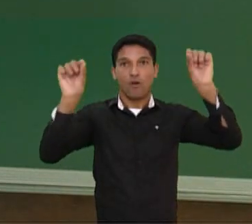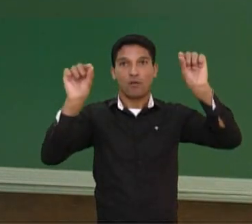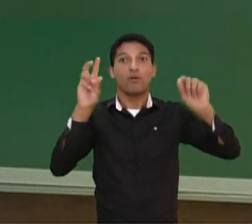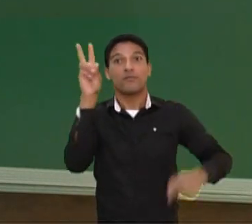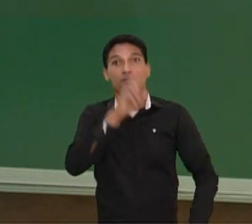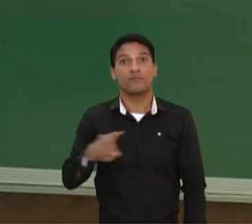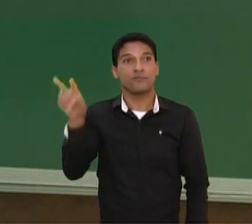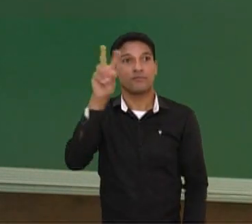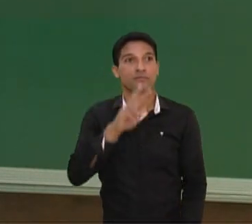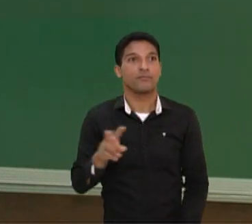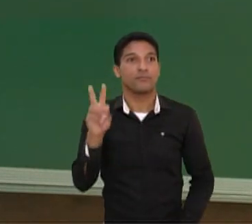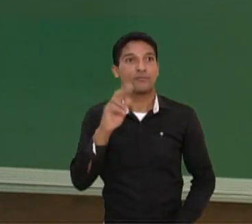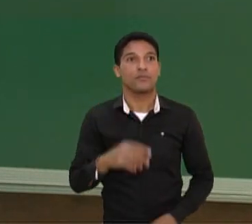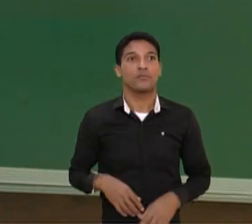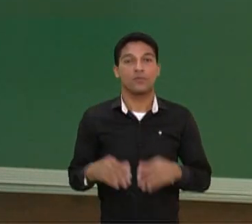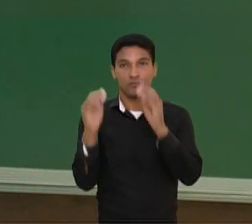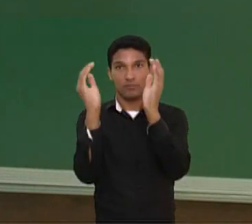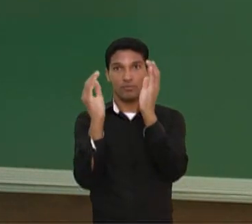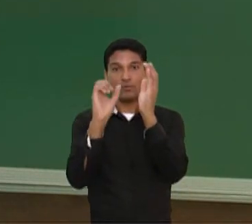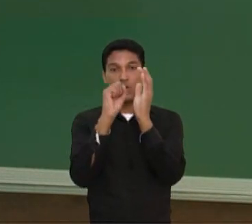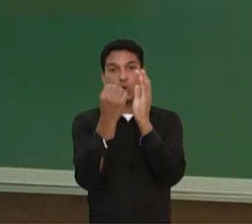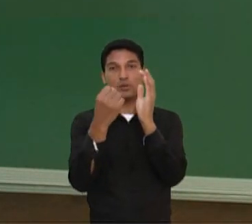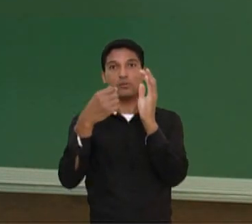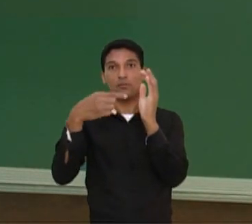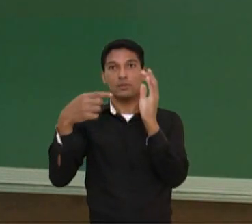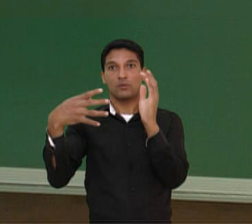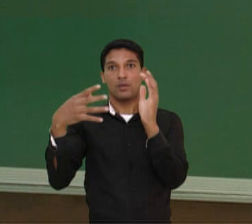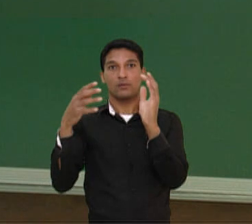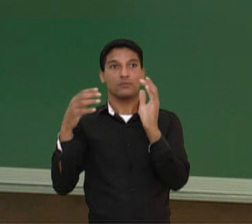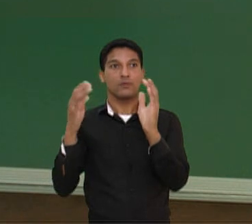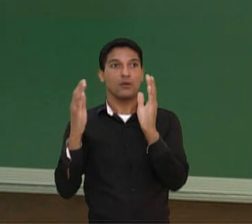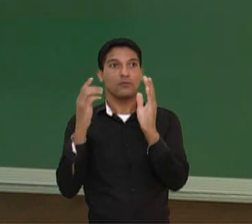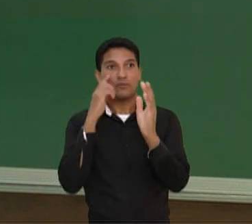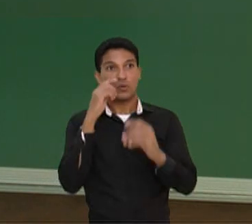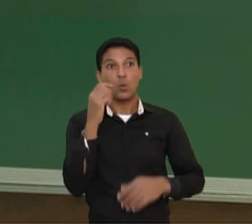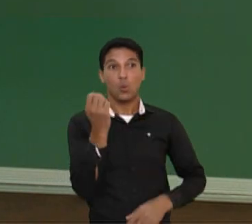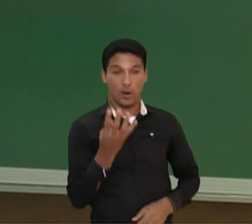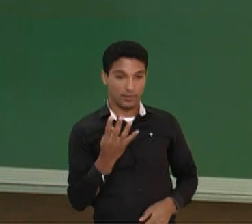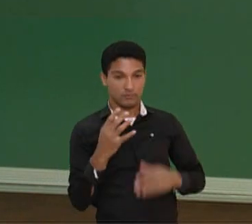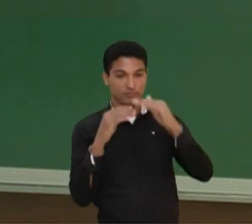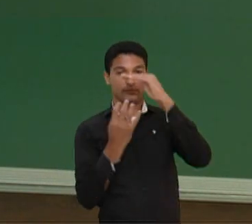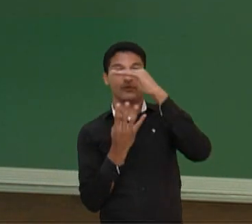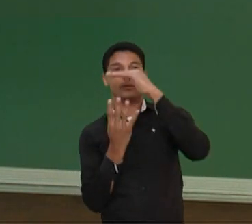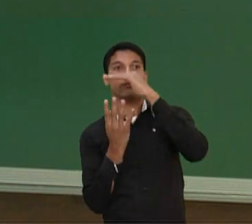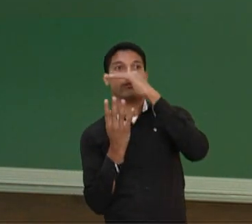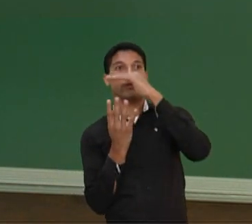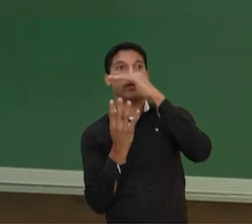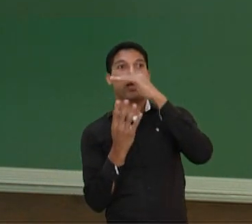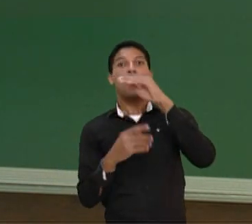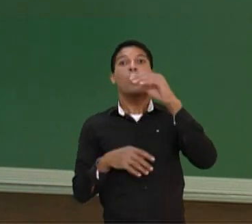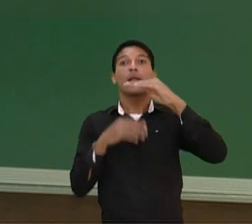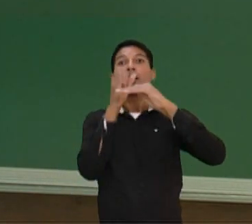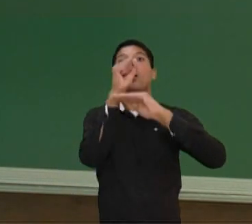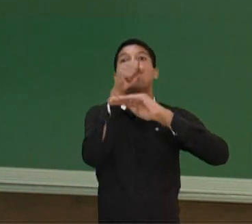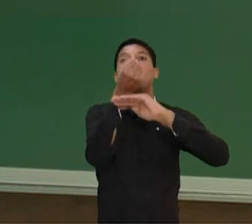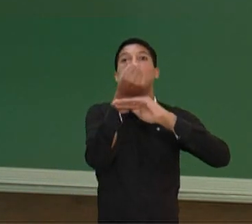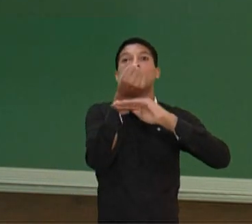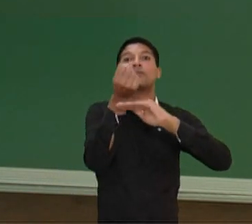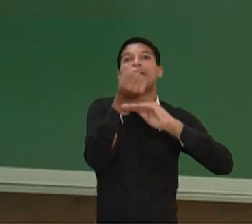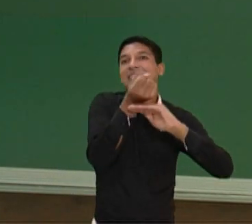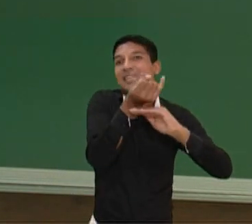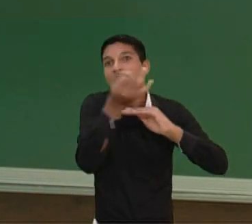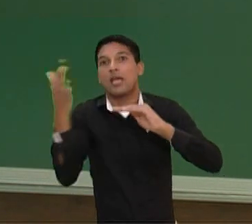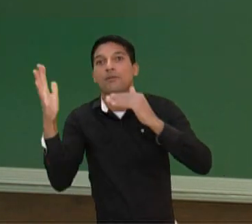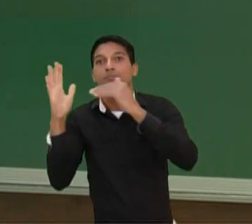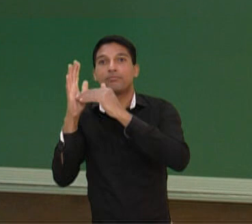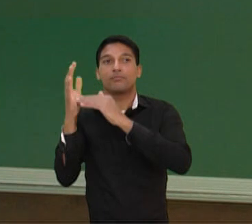certo? 8 menos 4 vai ficar 4 fatorial. A gente vai desenvolver o 8 até chegar aqui no 4.